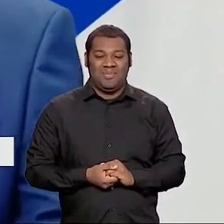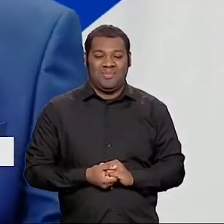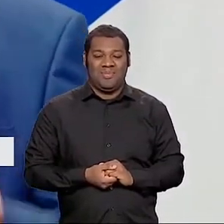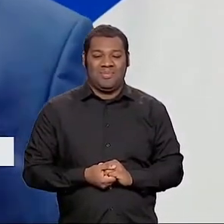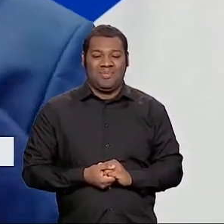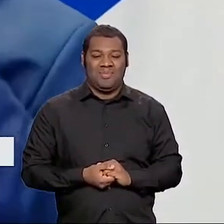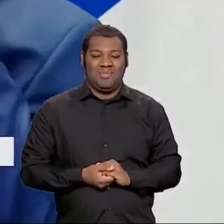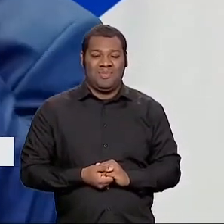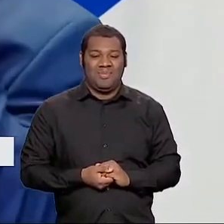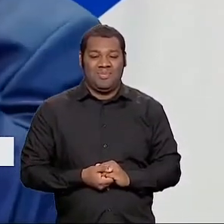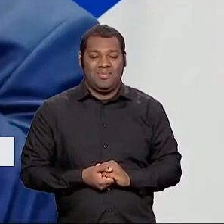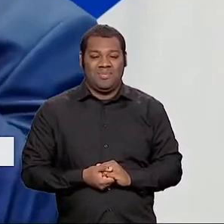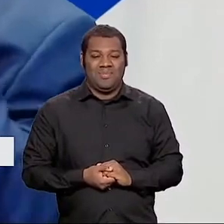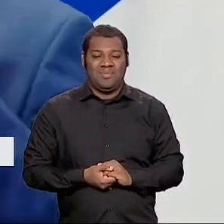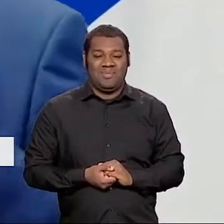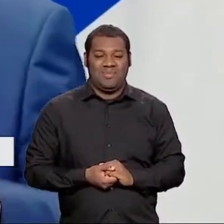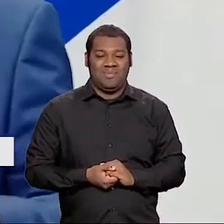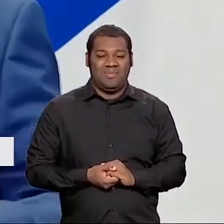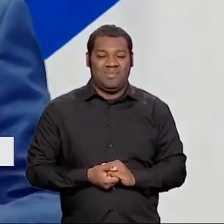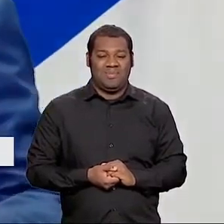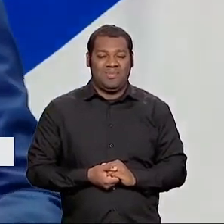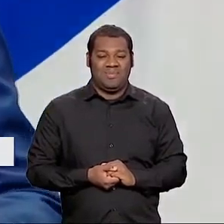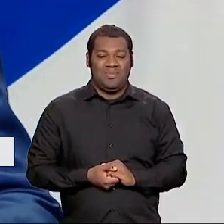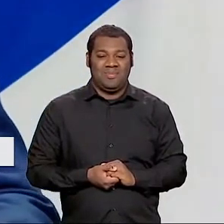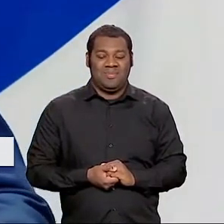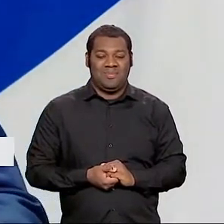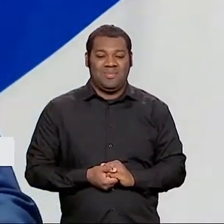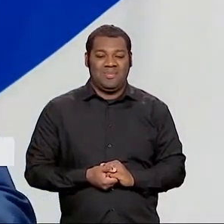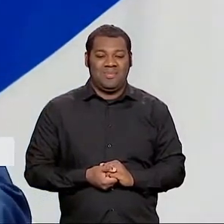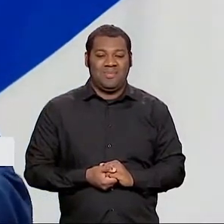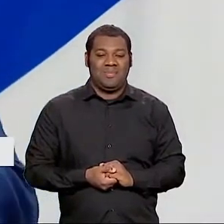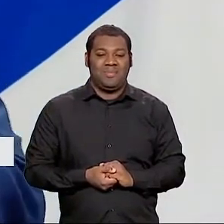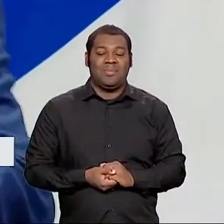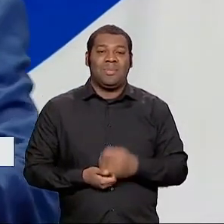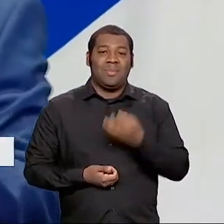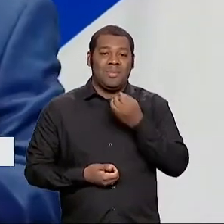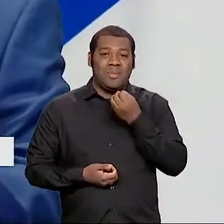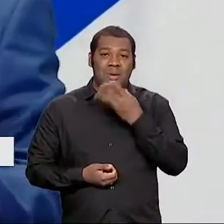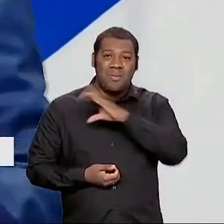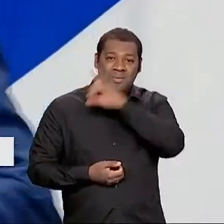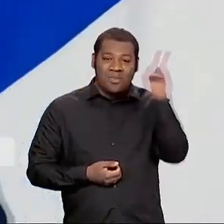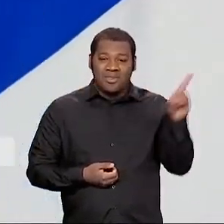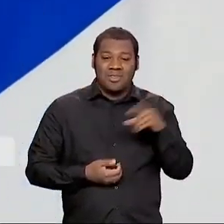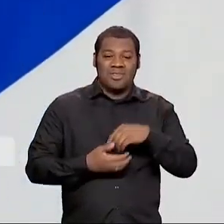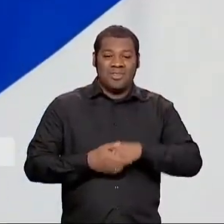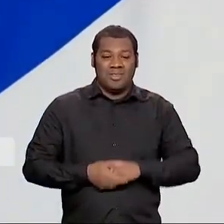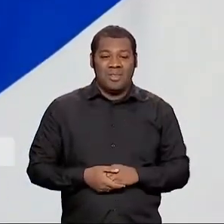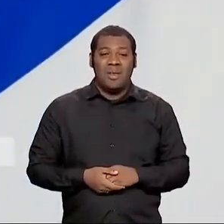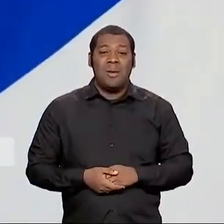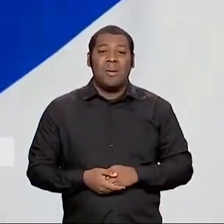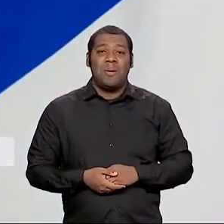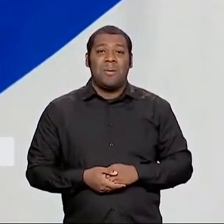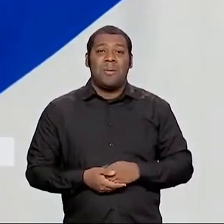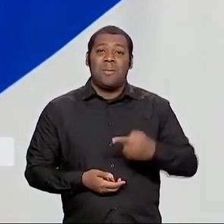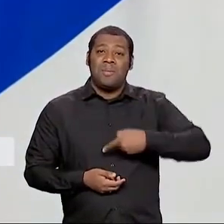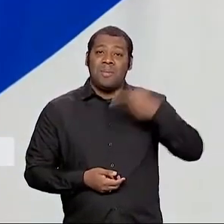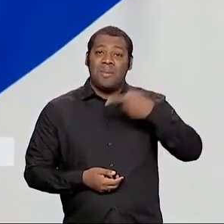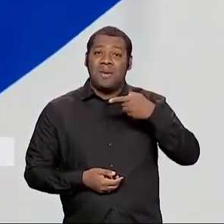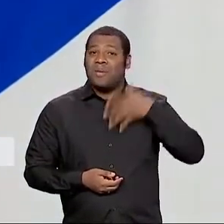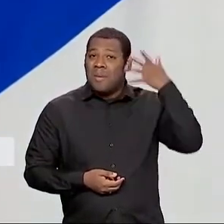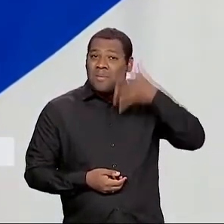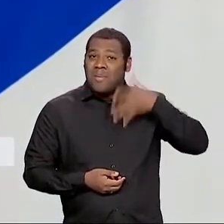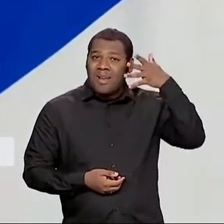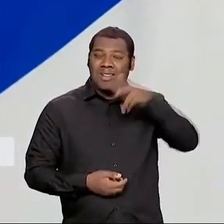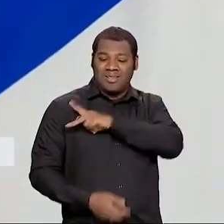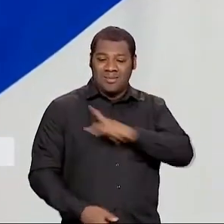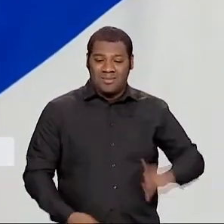Então, tá com Eu posso ouvir assim, ó. Pode. Palavra do senhor aí. Bom dia. A gente primeiro vai ter uma fala do presidente, só